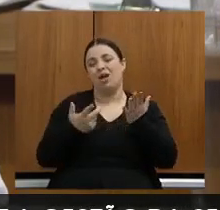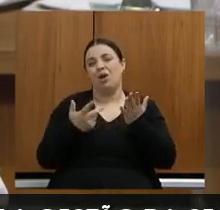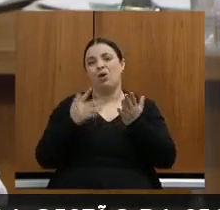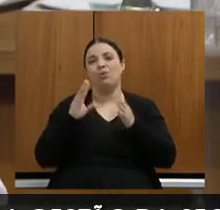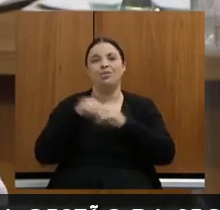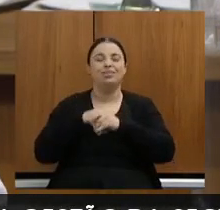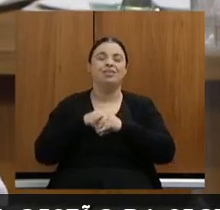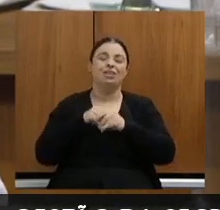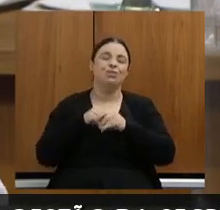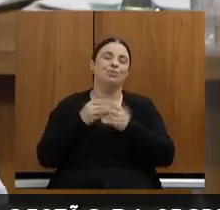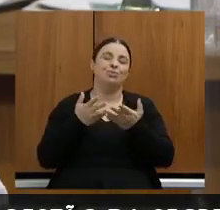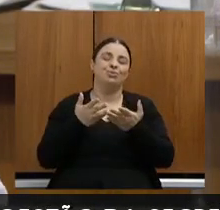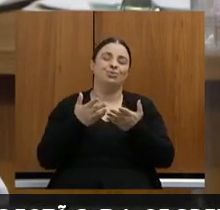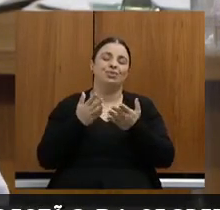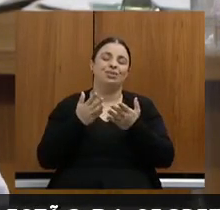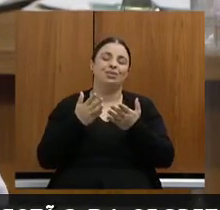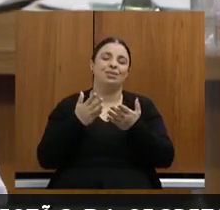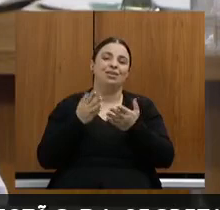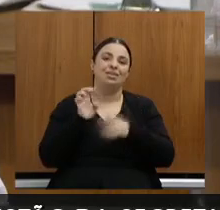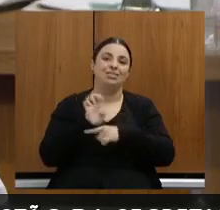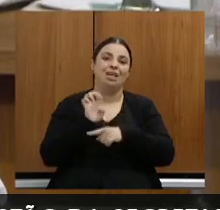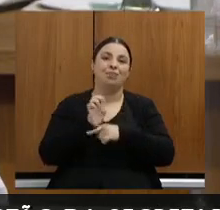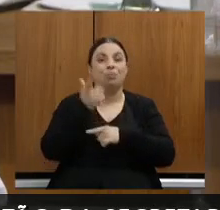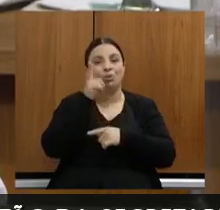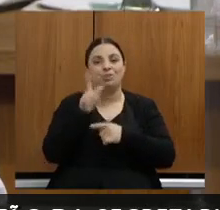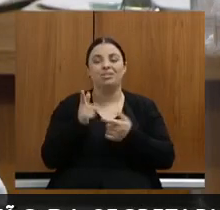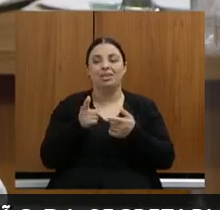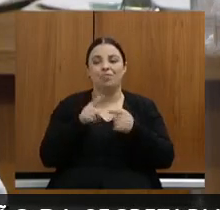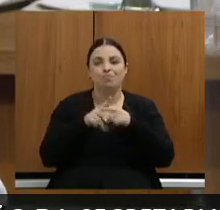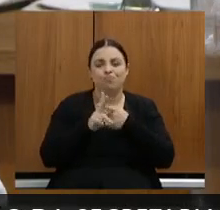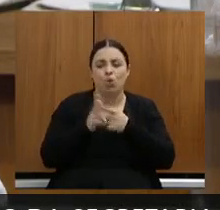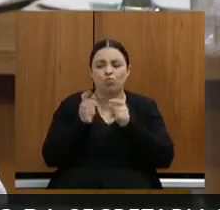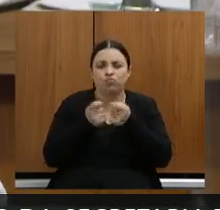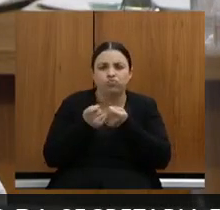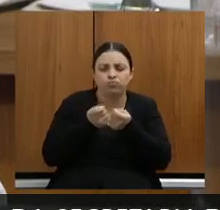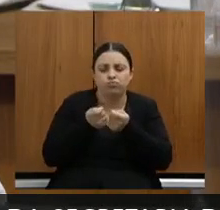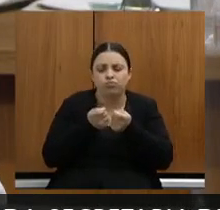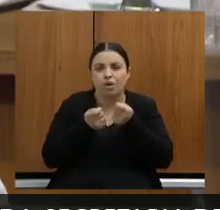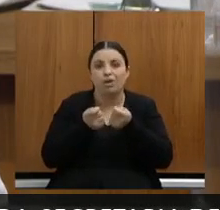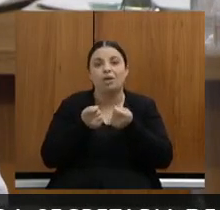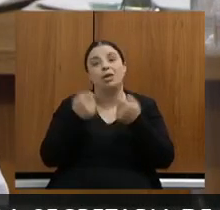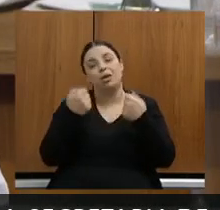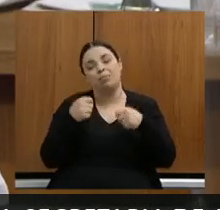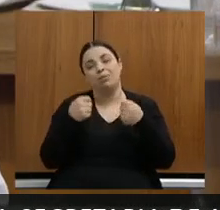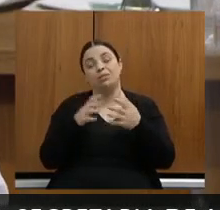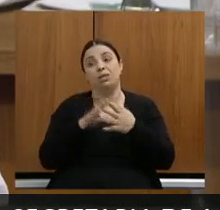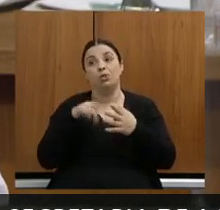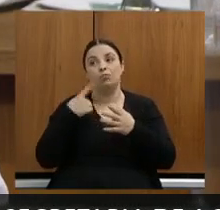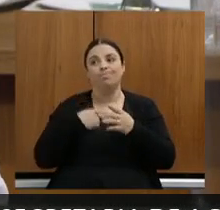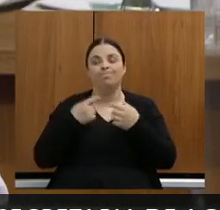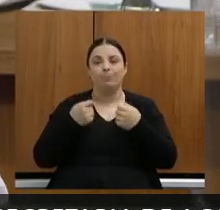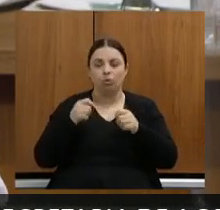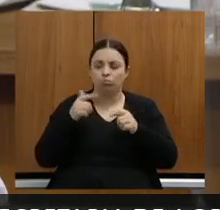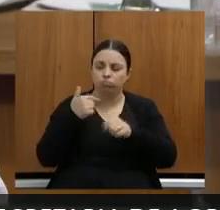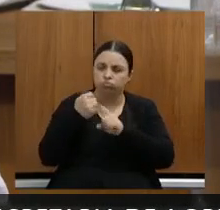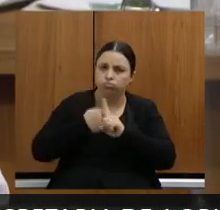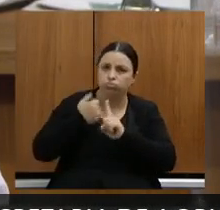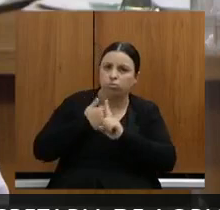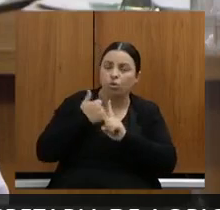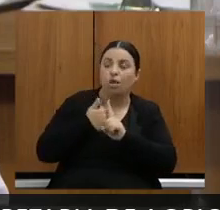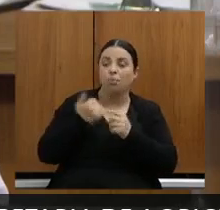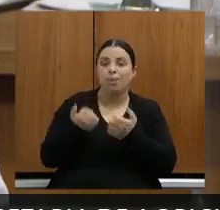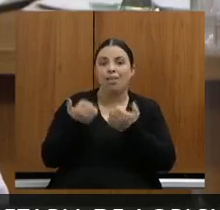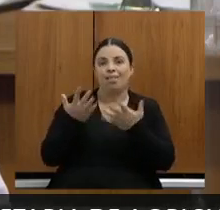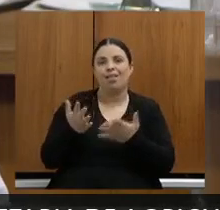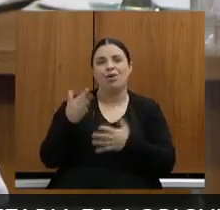realizar os reajustes necessários Mas a gente sempre tem lutado muito por essa valorização e próprio concurso